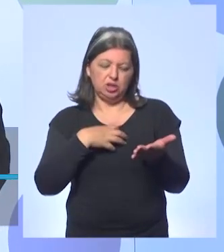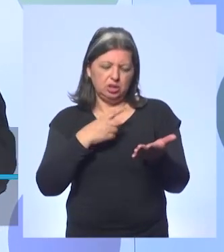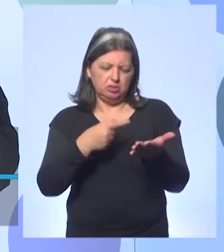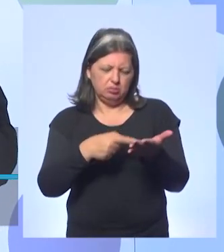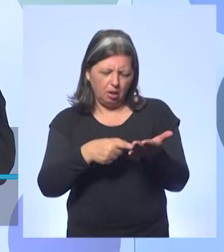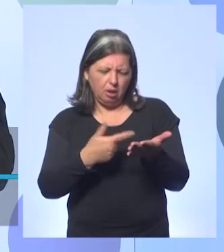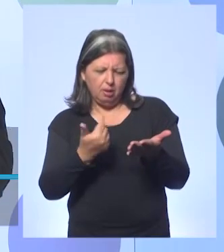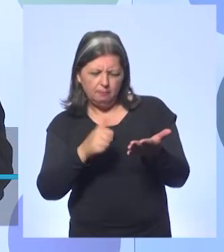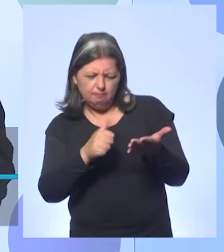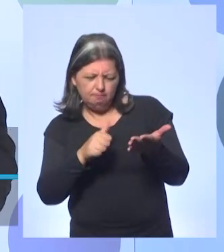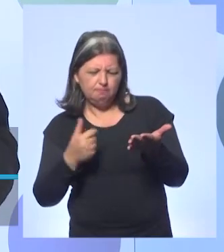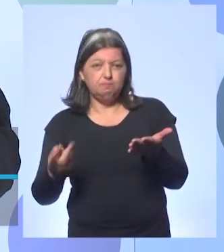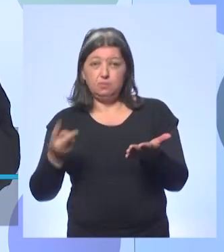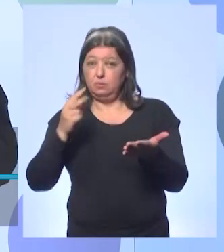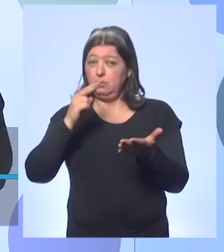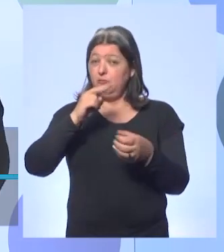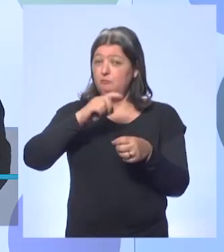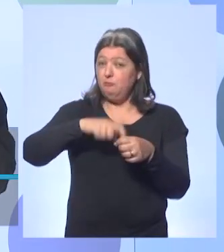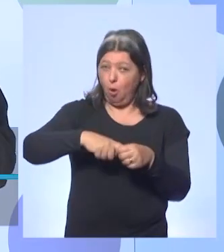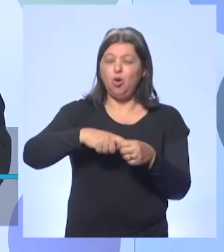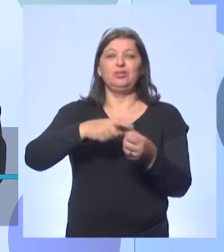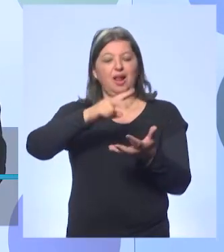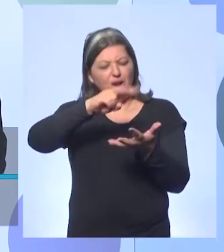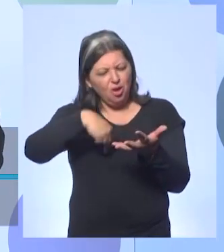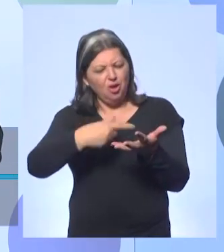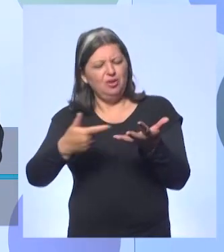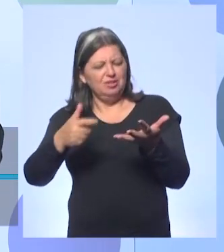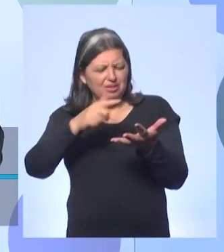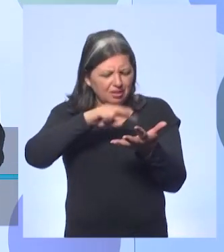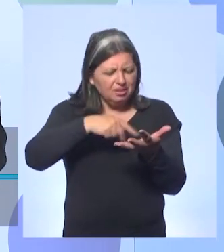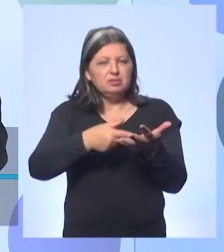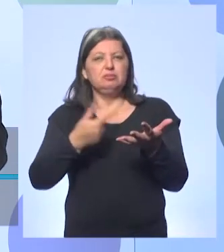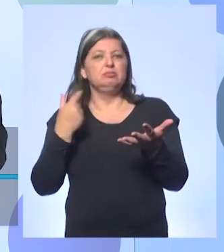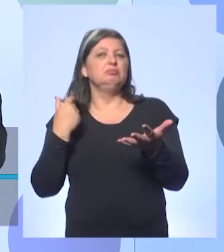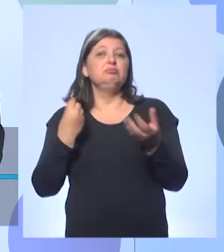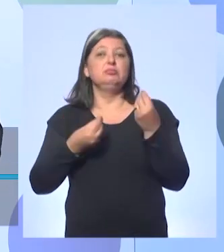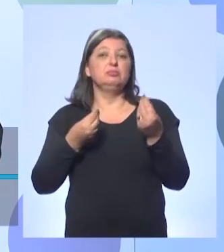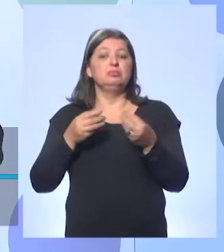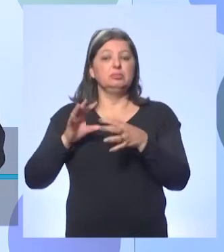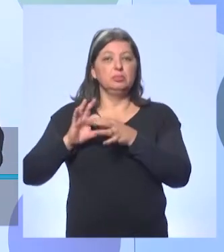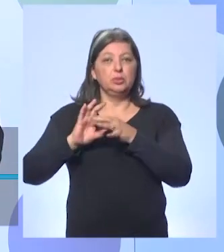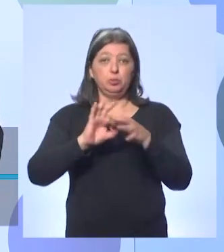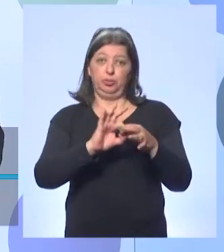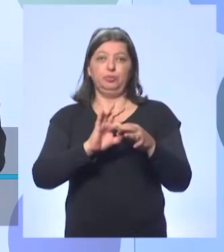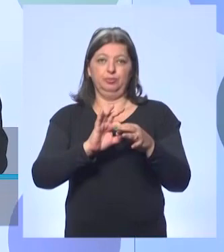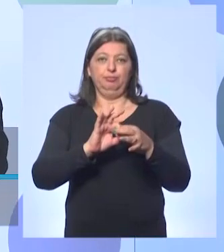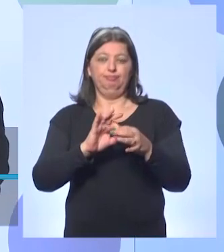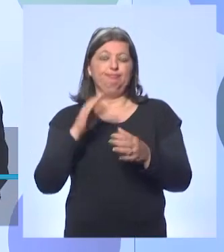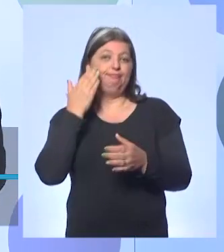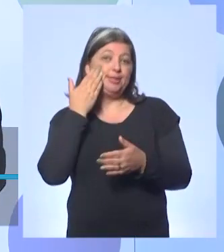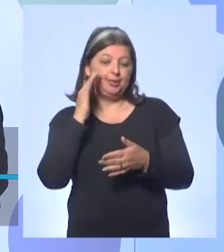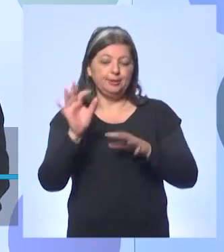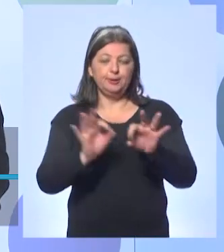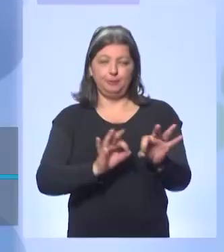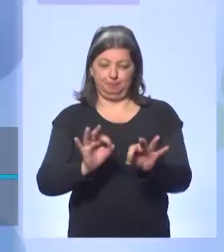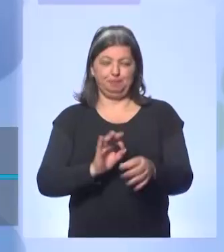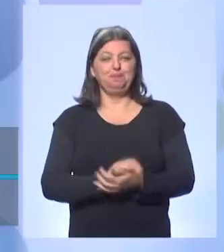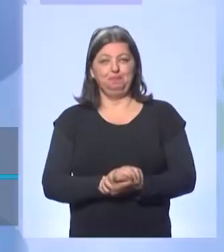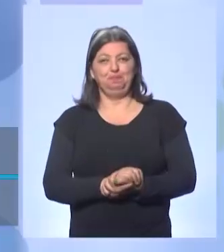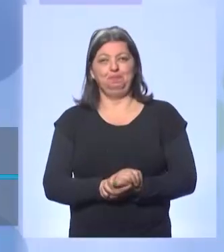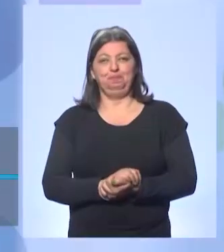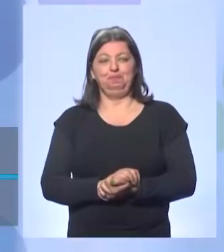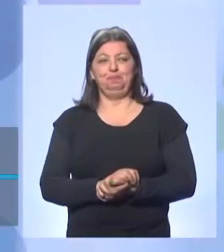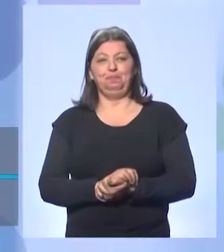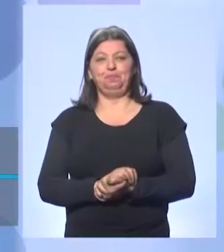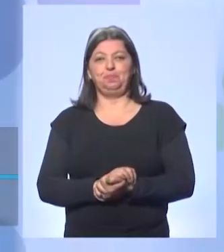no texto, cortar palavras, fazer referência, retomar, para que o texto seja possível de ser lido, ser compreendido. Perfeito, professora. Certo?